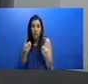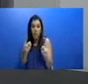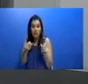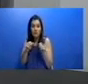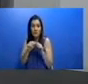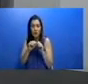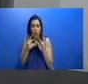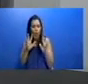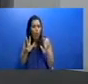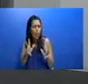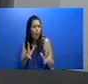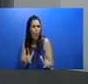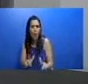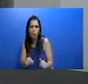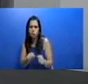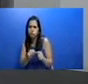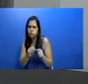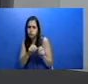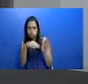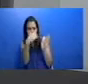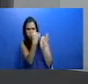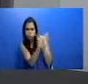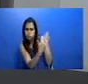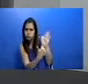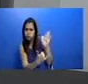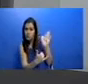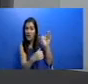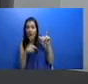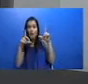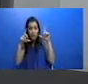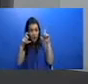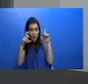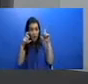aula, fazer a tarefa e encaminhar uma foto para a sua